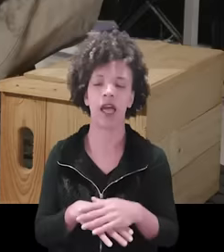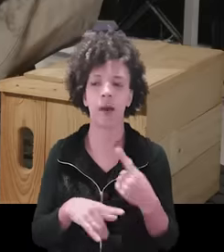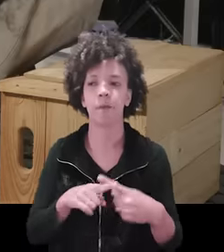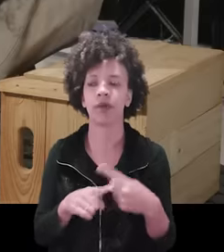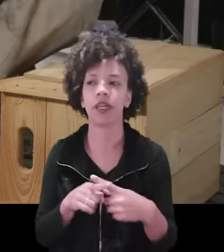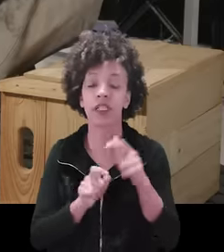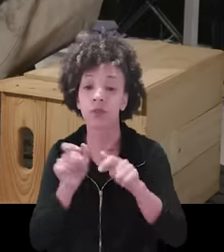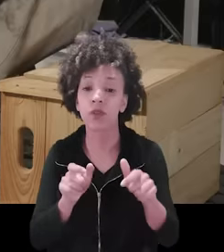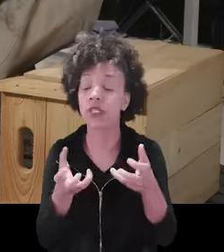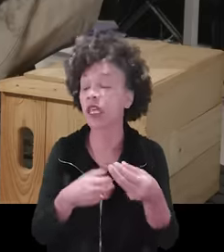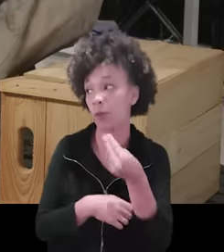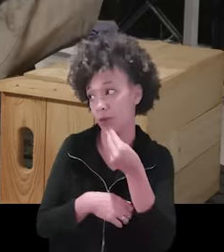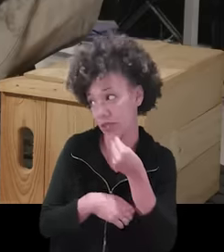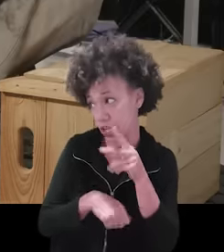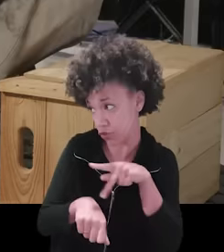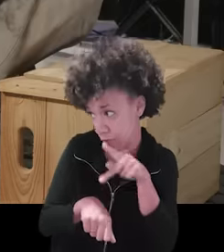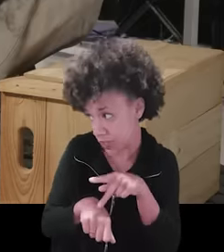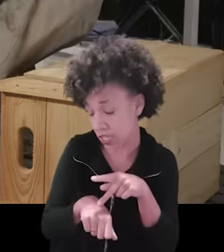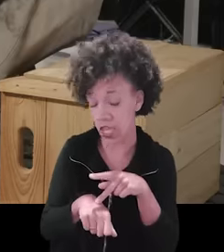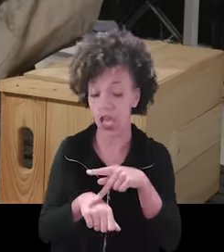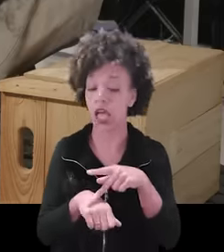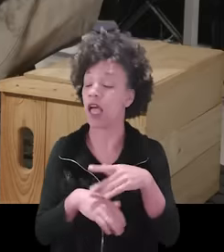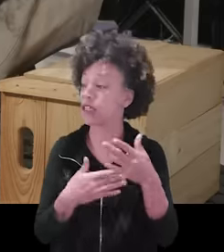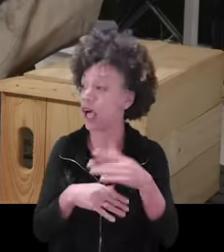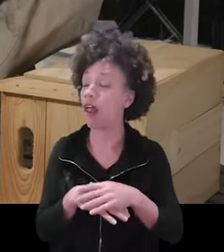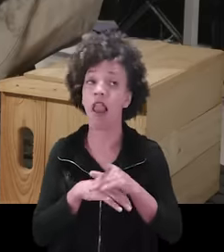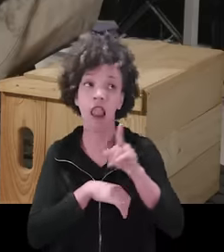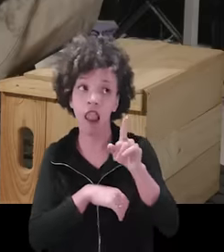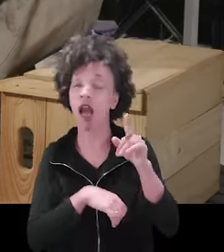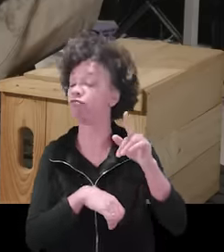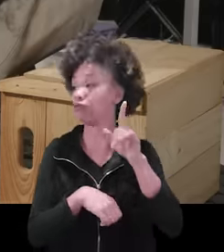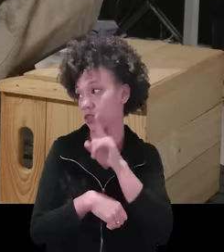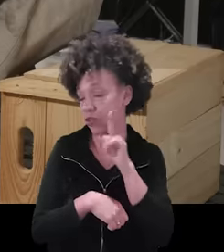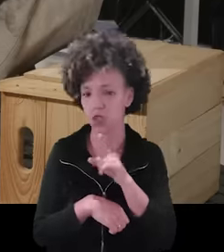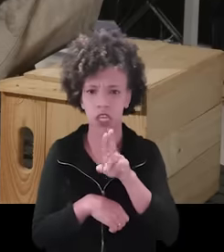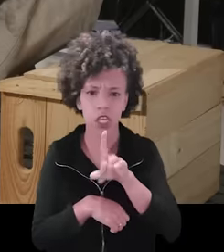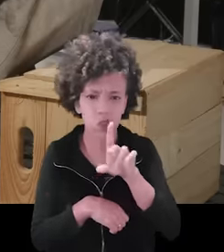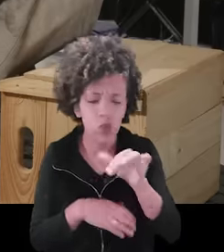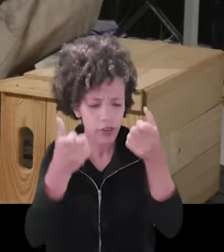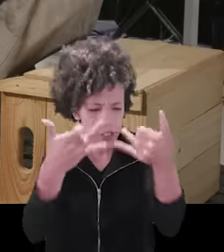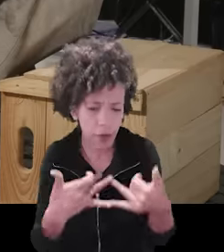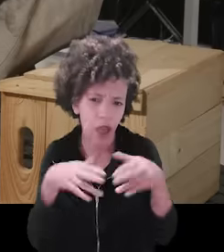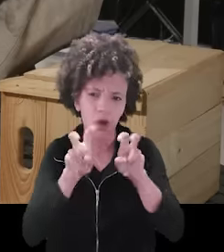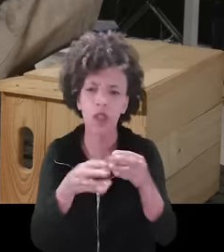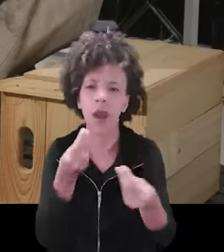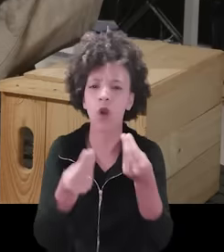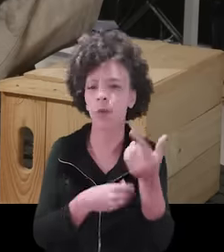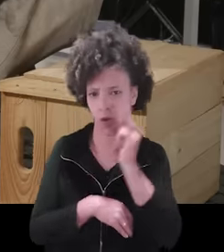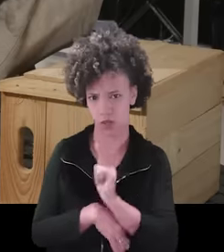né É muita gente está buscando oportunidades lá fora tal nos Estados Unidos e a Duda ela vai falar sobre todos esses temas como